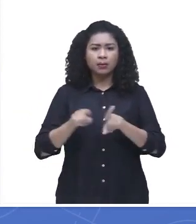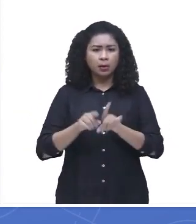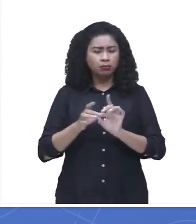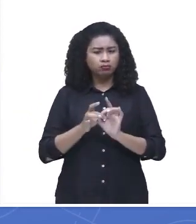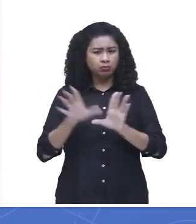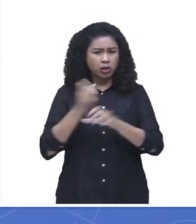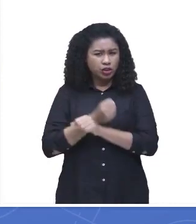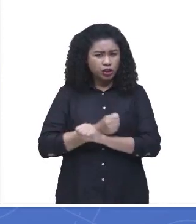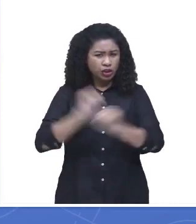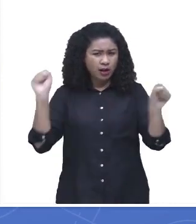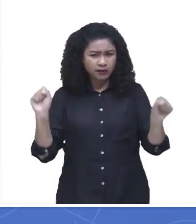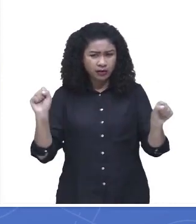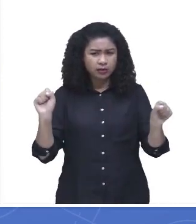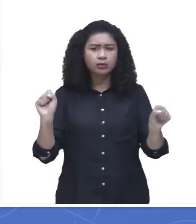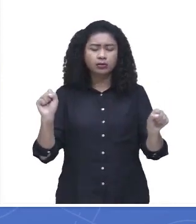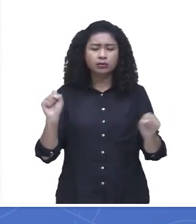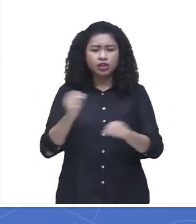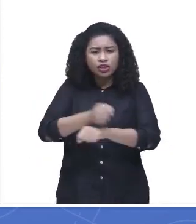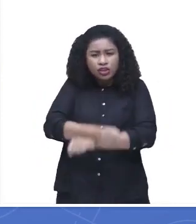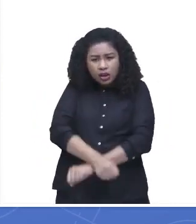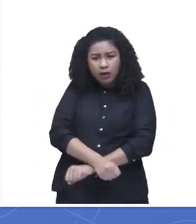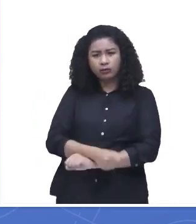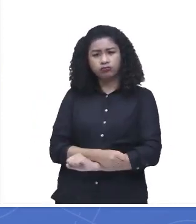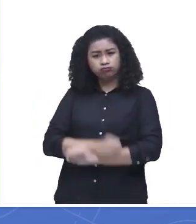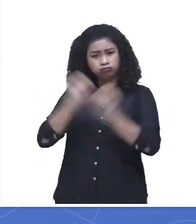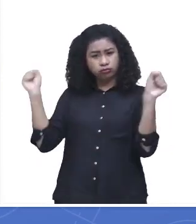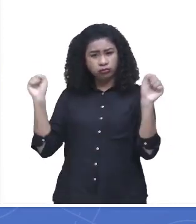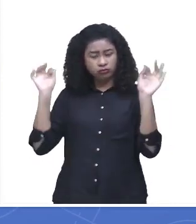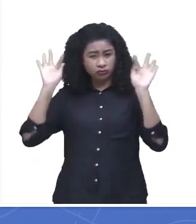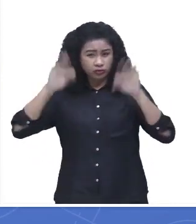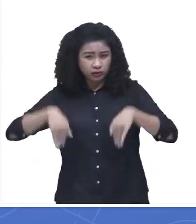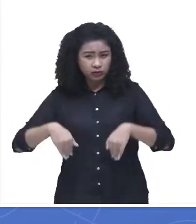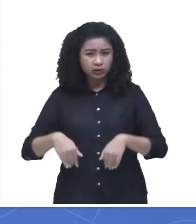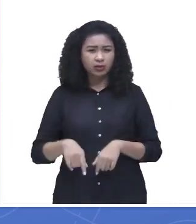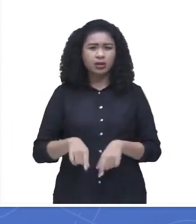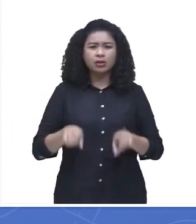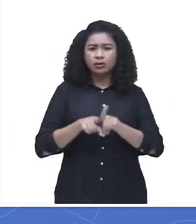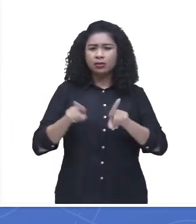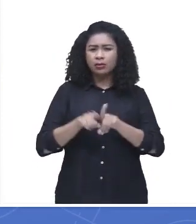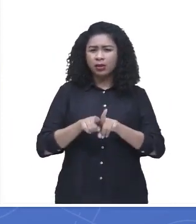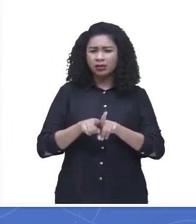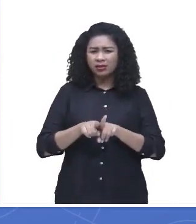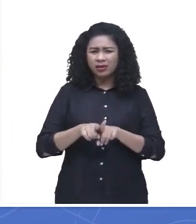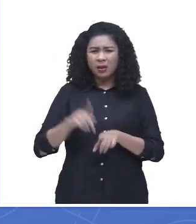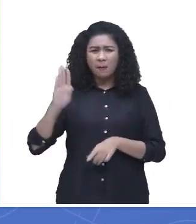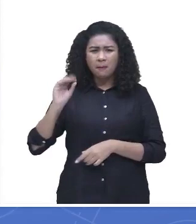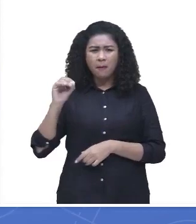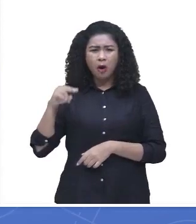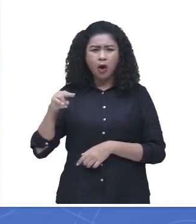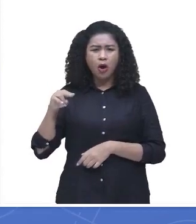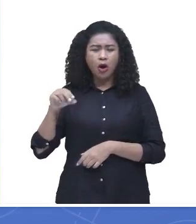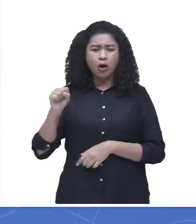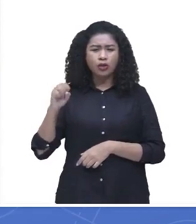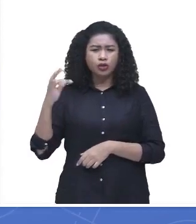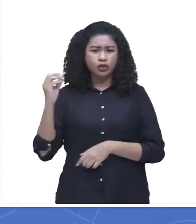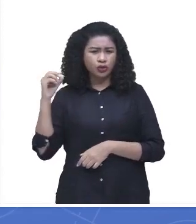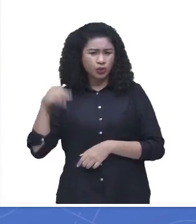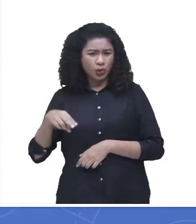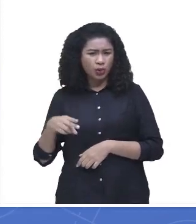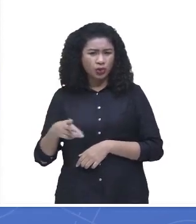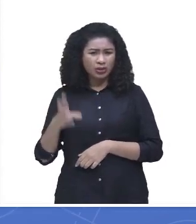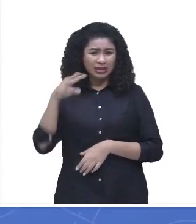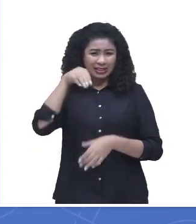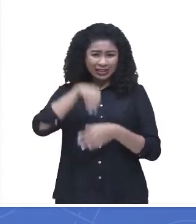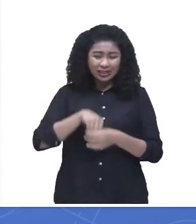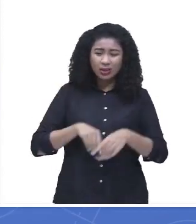não. Recuperar a Companhia das Índias Orientais, abrir o porto de Boston nos Estados Unidos das Nações Amigas? Não.